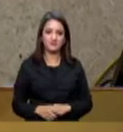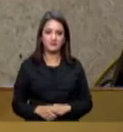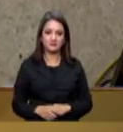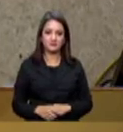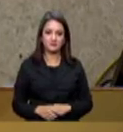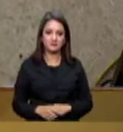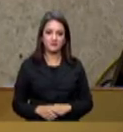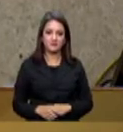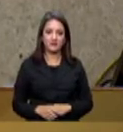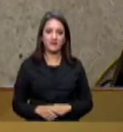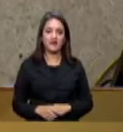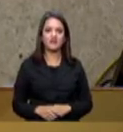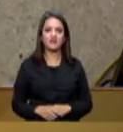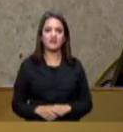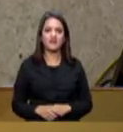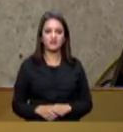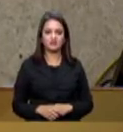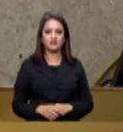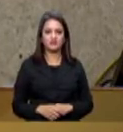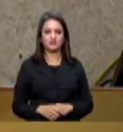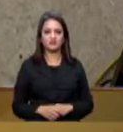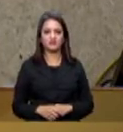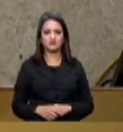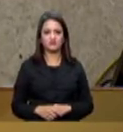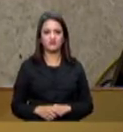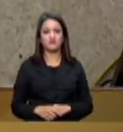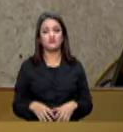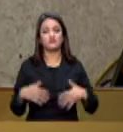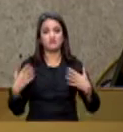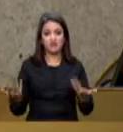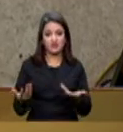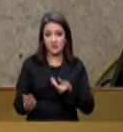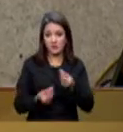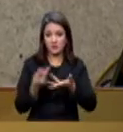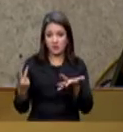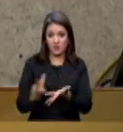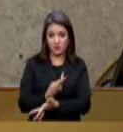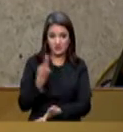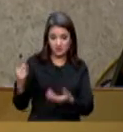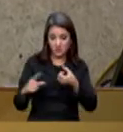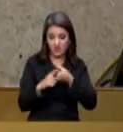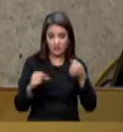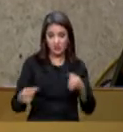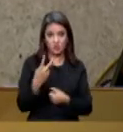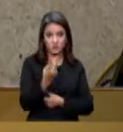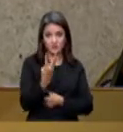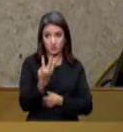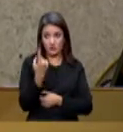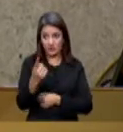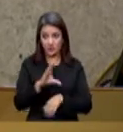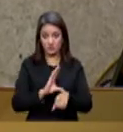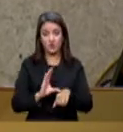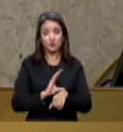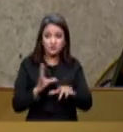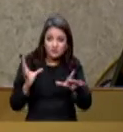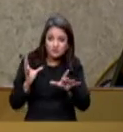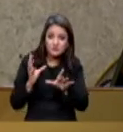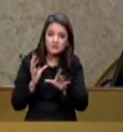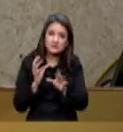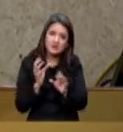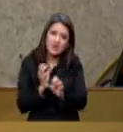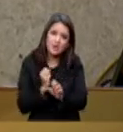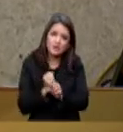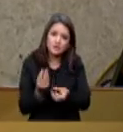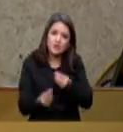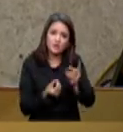O equacionamento dessas variáveis está no cerne do artigo 241 da Constituição,